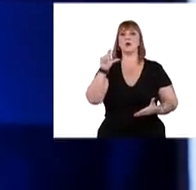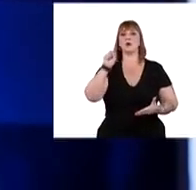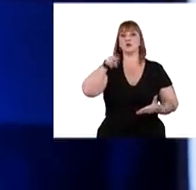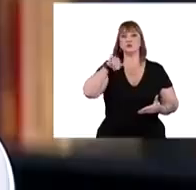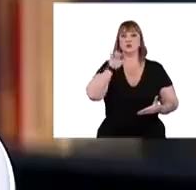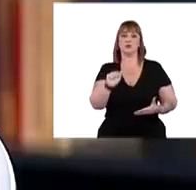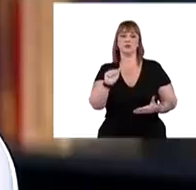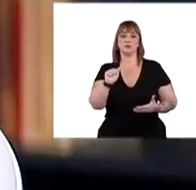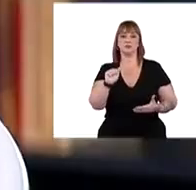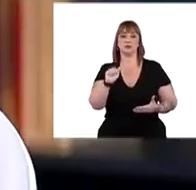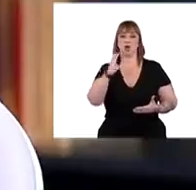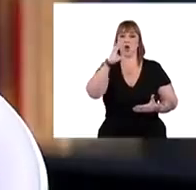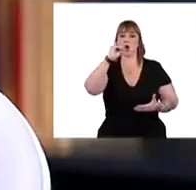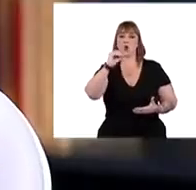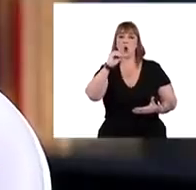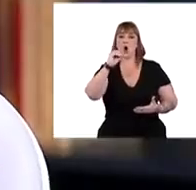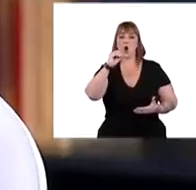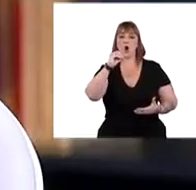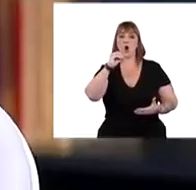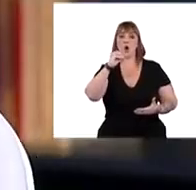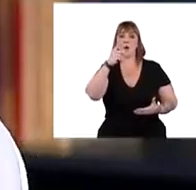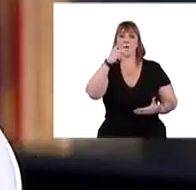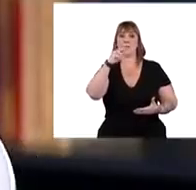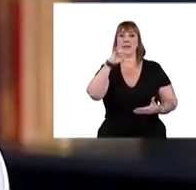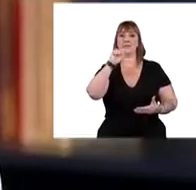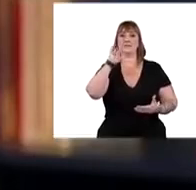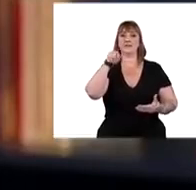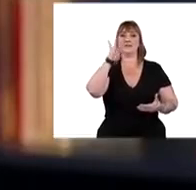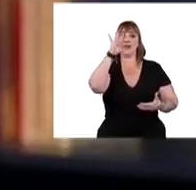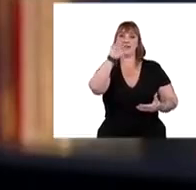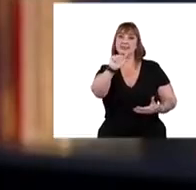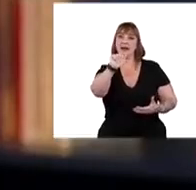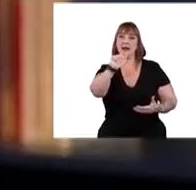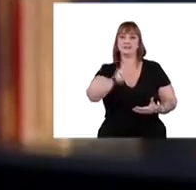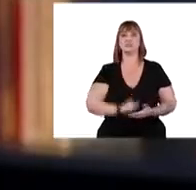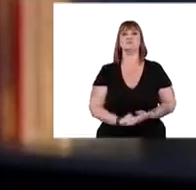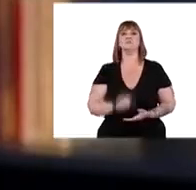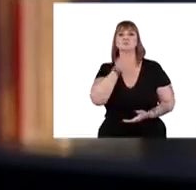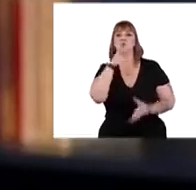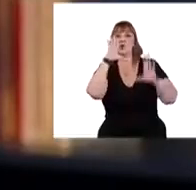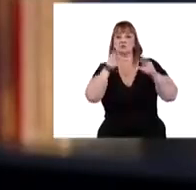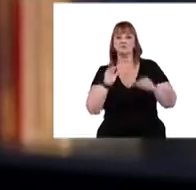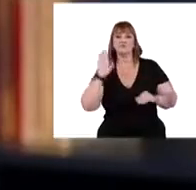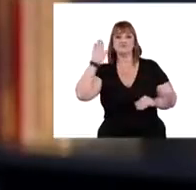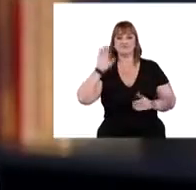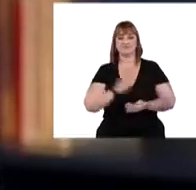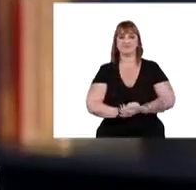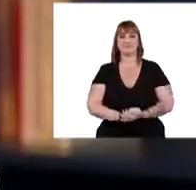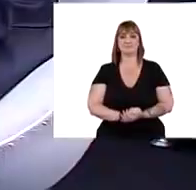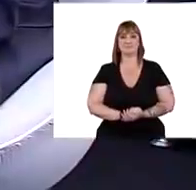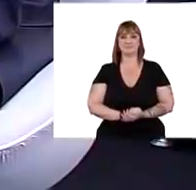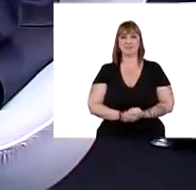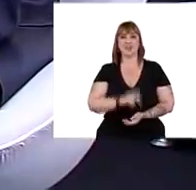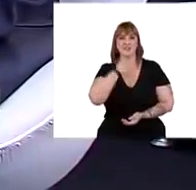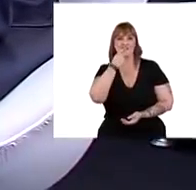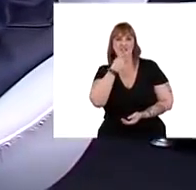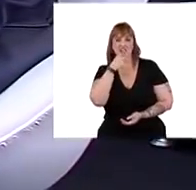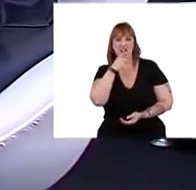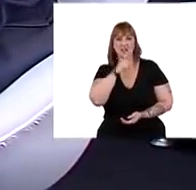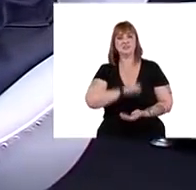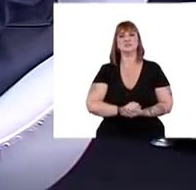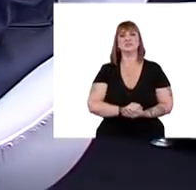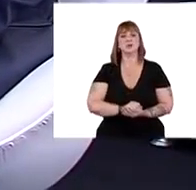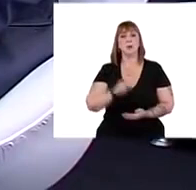Sônia Guajajara, co-presidenta. Co-presidenta, Mauro. Boa noite, candidata. Boa noite, a senhora Mauro. tem dito que